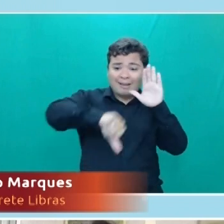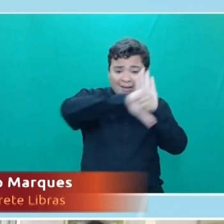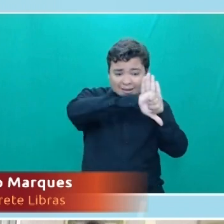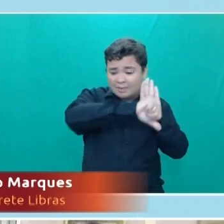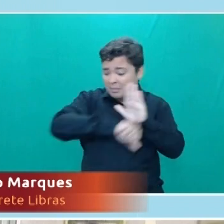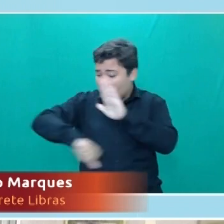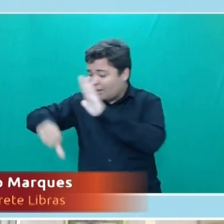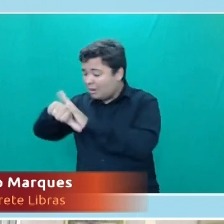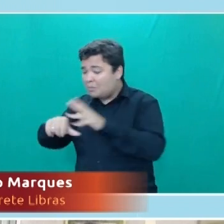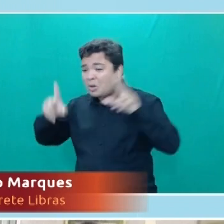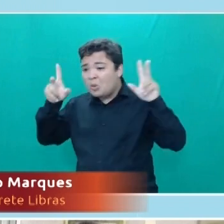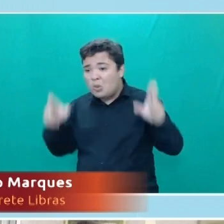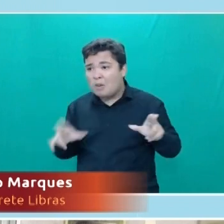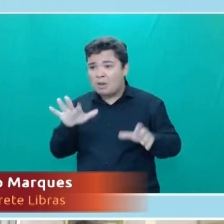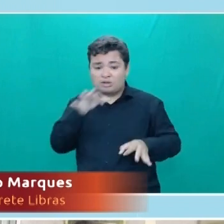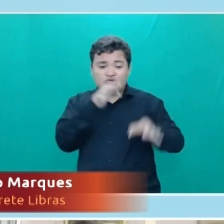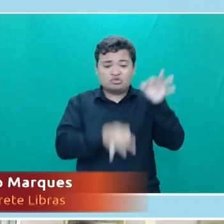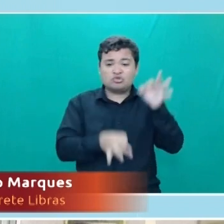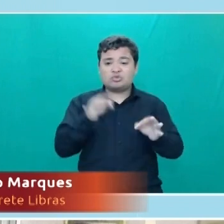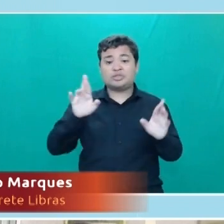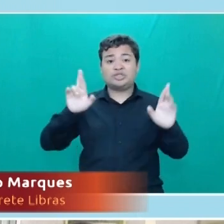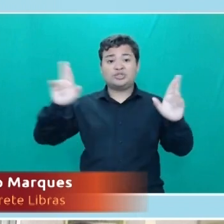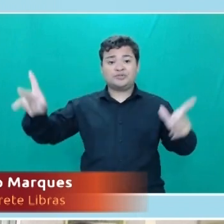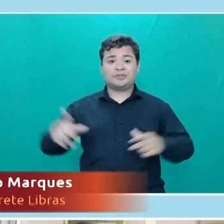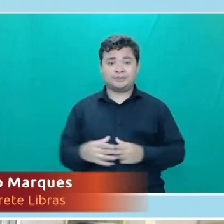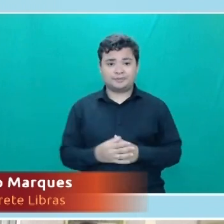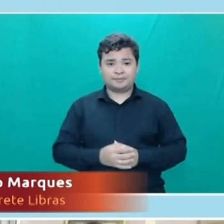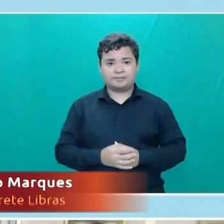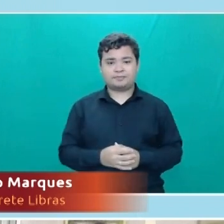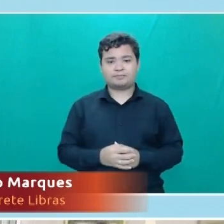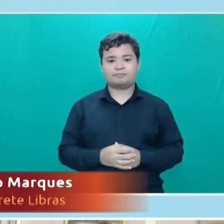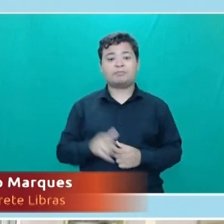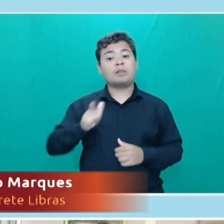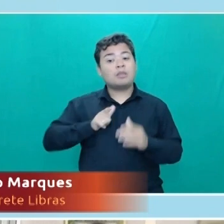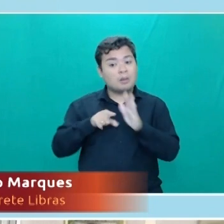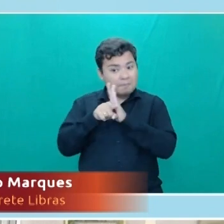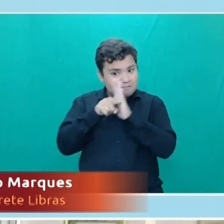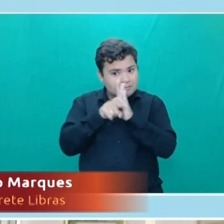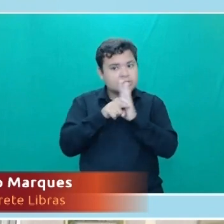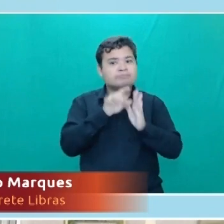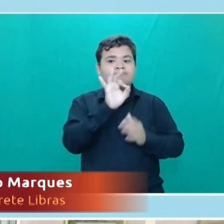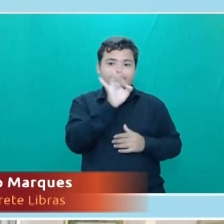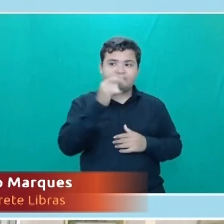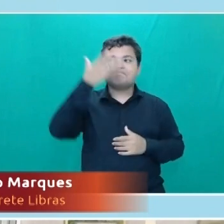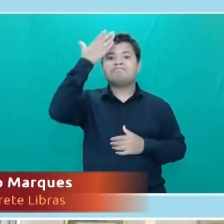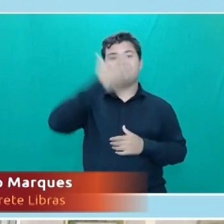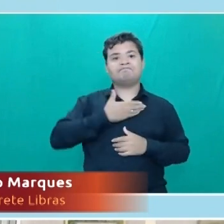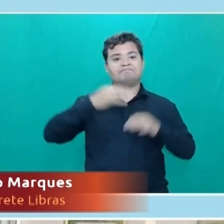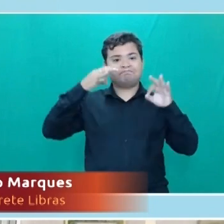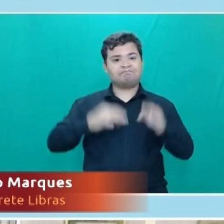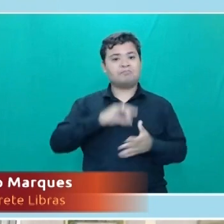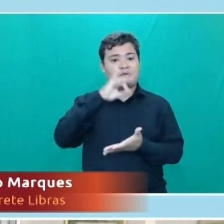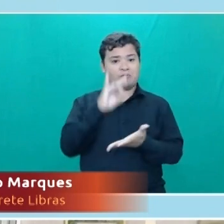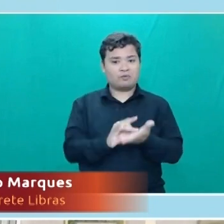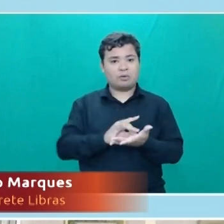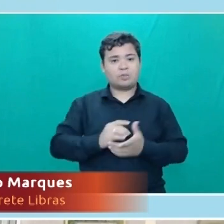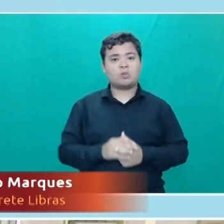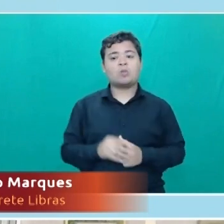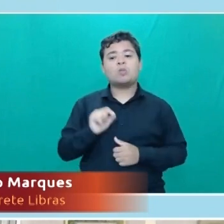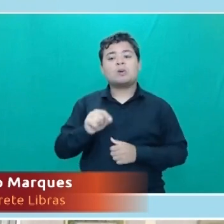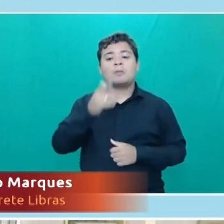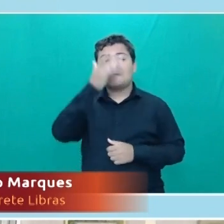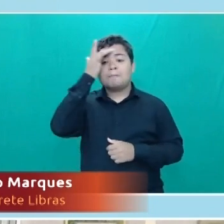parecidos. Sim, muitas pesquisas empíricas do sistema de justiça criminal comprovam isso, né? Então, assim, pessoas encontradas, por